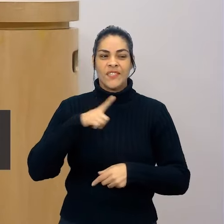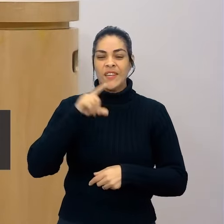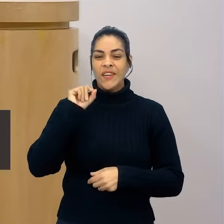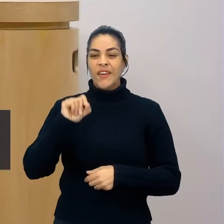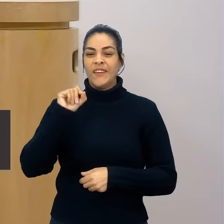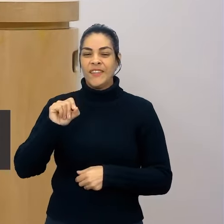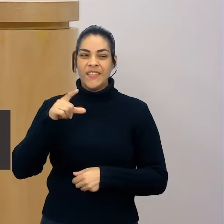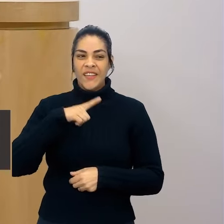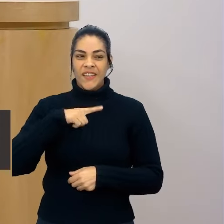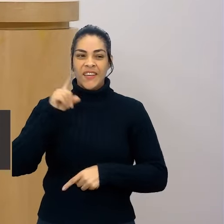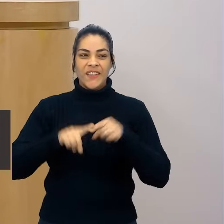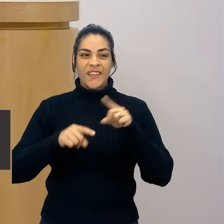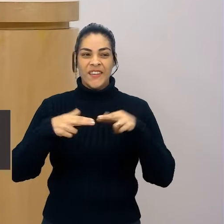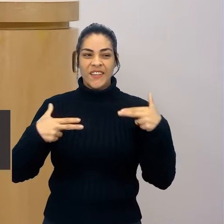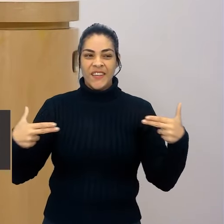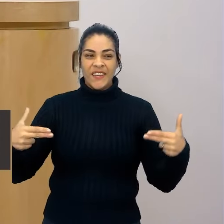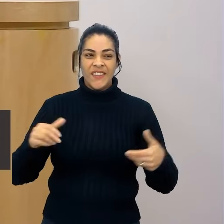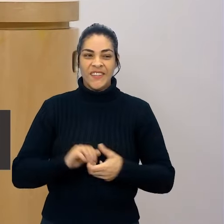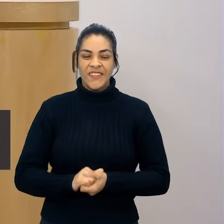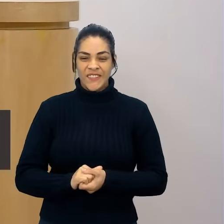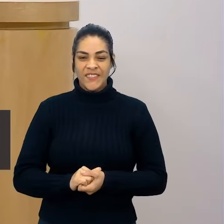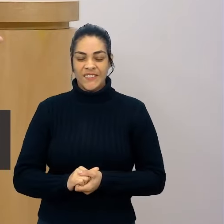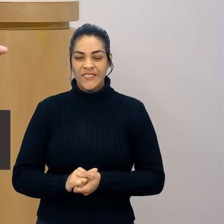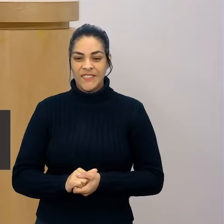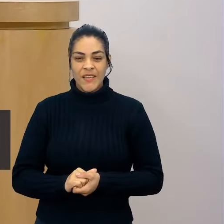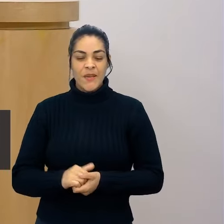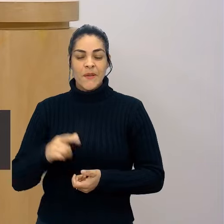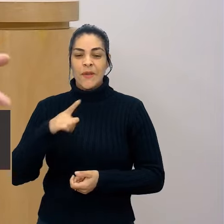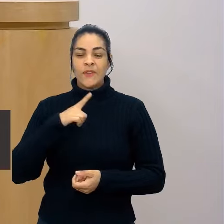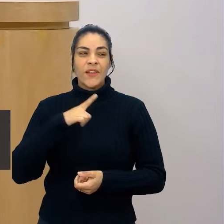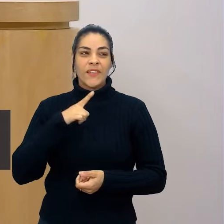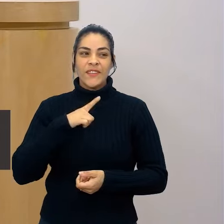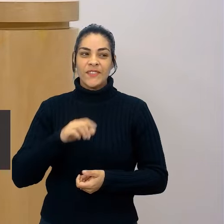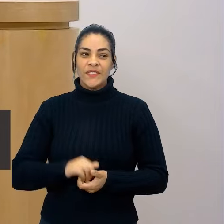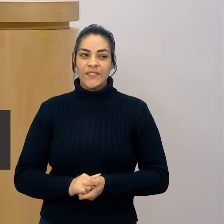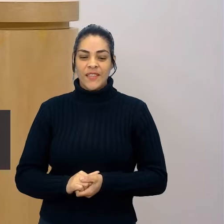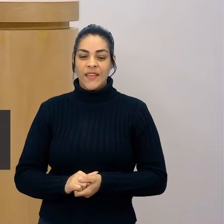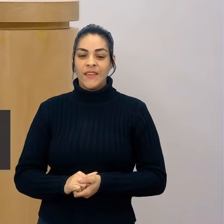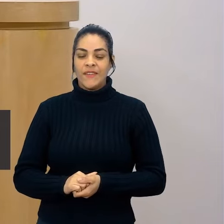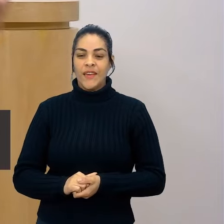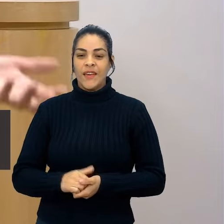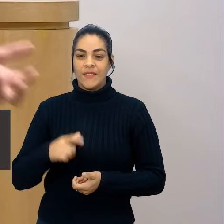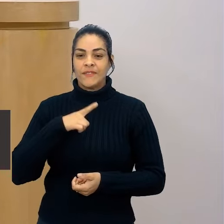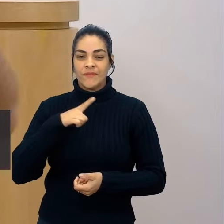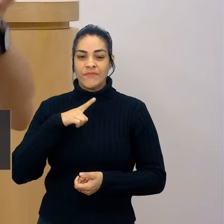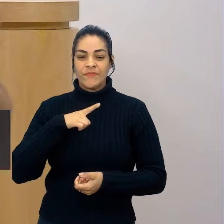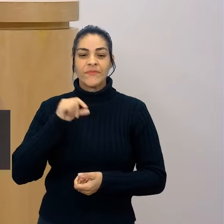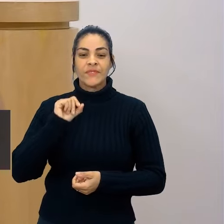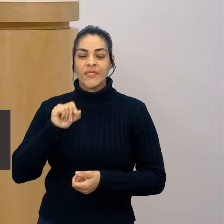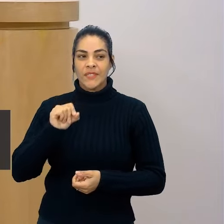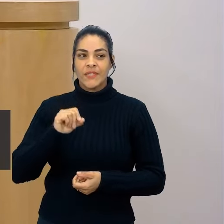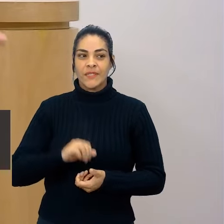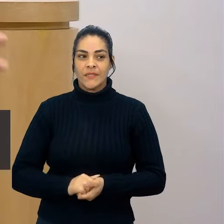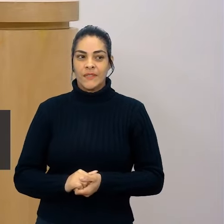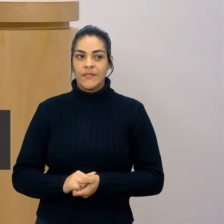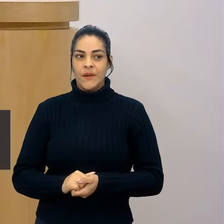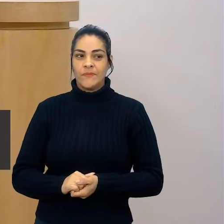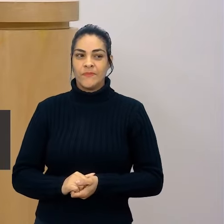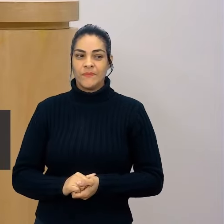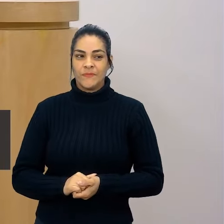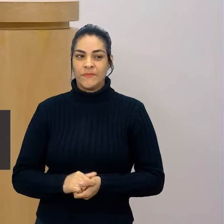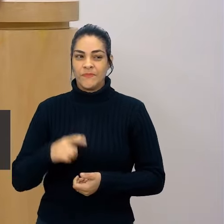é do material digital que está lá no repositório. E aí a gente falou aqui sobre leis, né? O que que isso tem a ver? Então, quando a gente